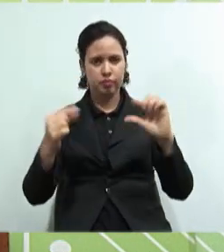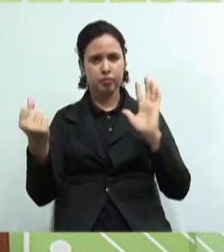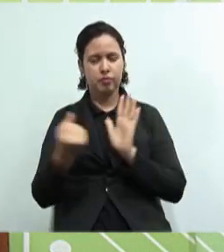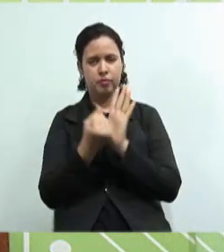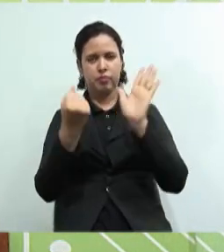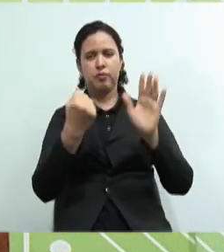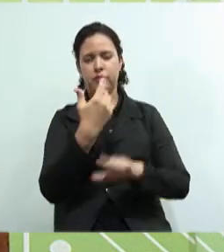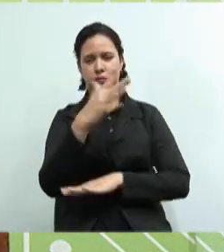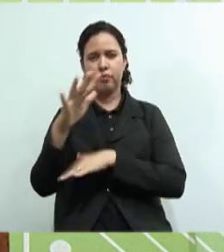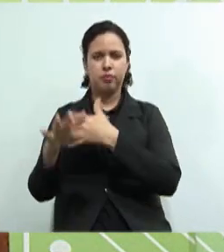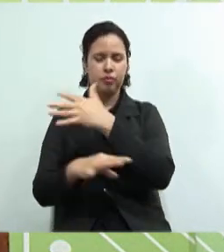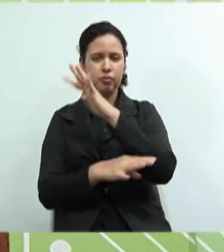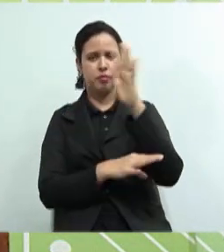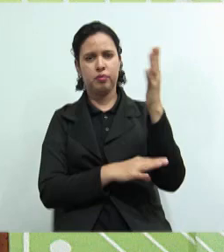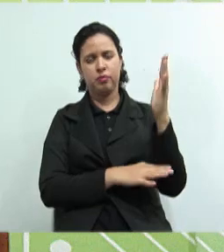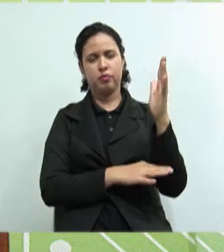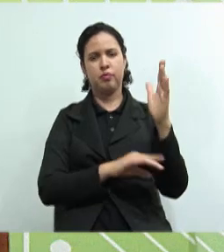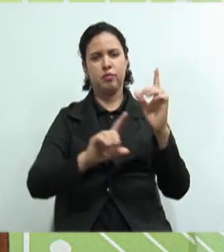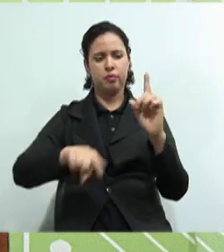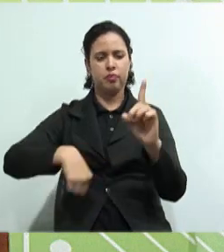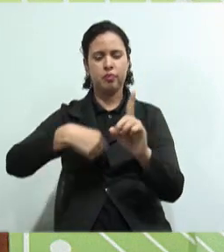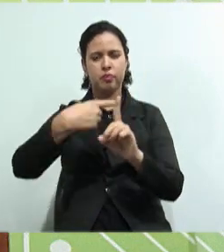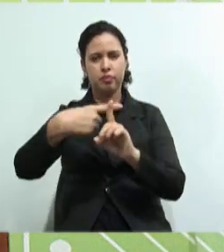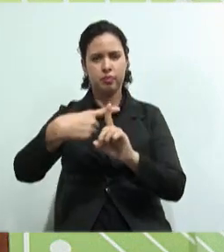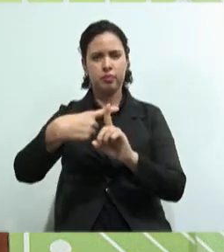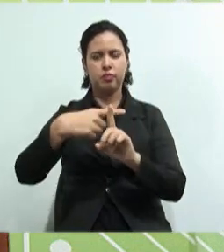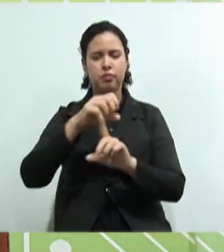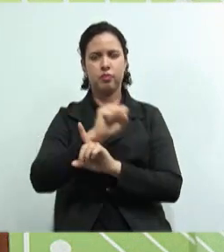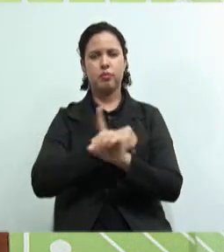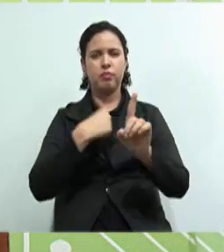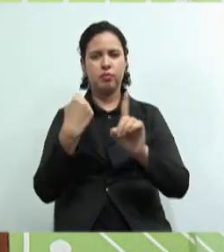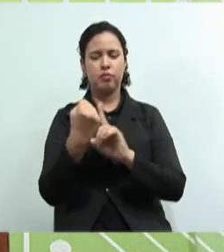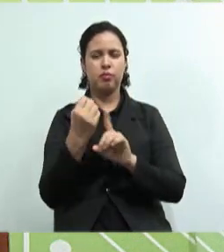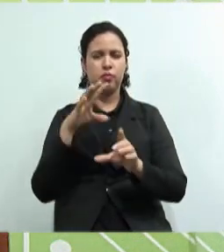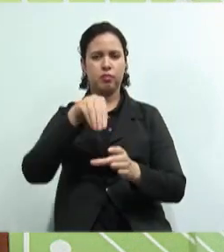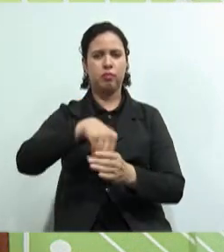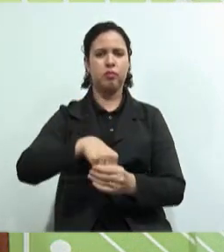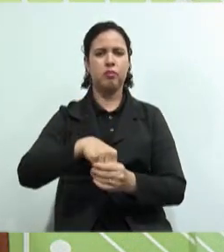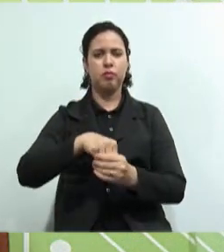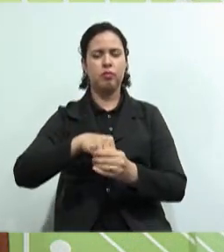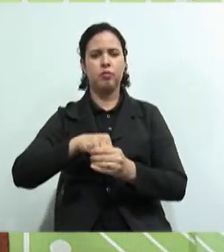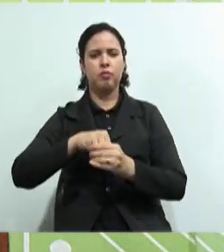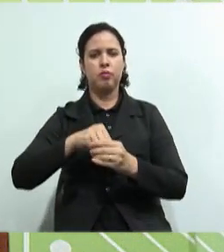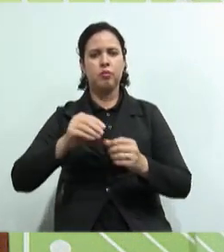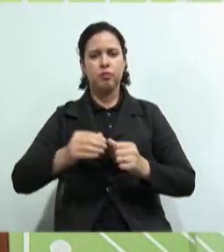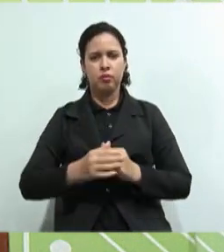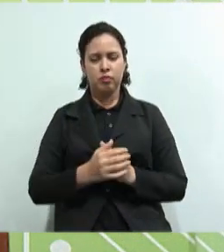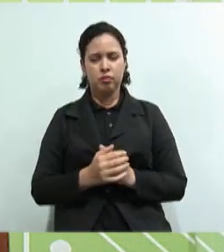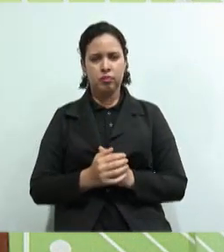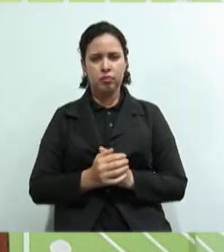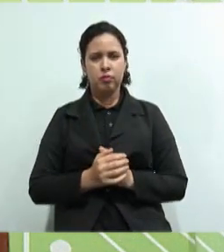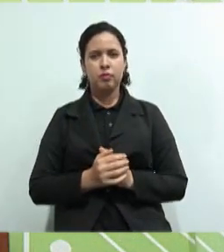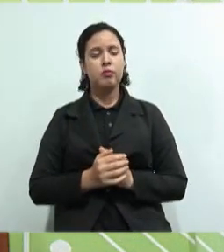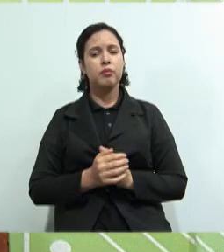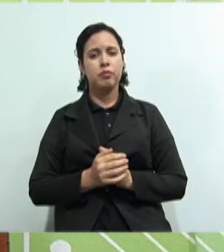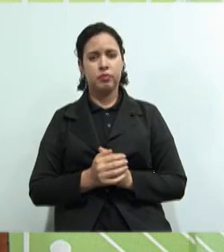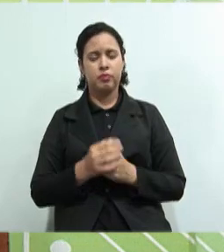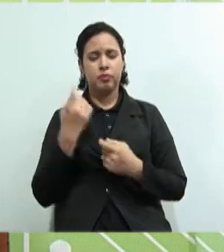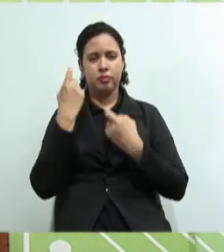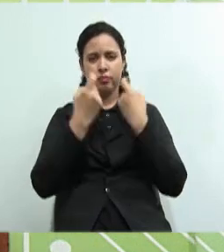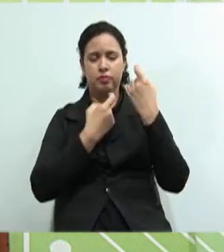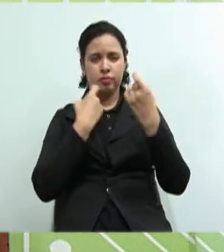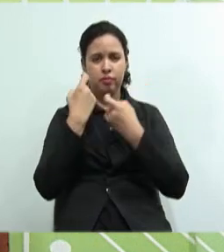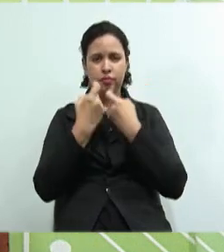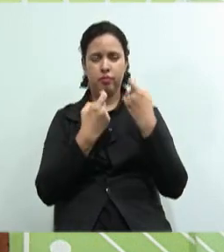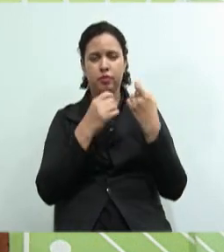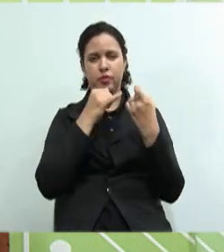e vai ter um impacto mais positivo na sociedade onde ele está inserido. Isso é uma coisa que está na preocupação das pessoas. Hoje em dia, quando a gente